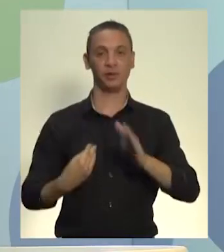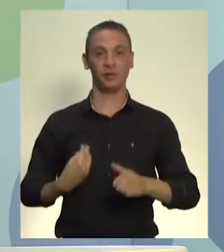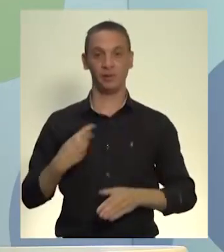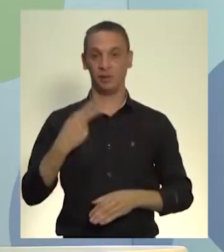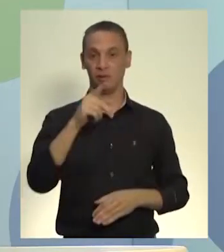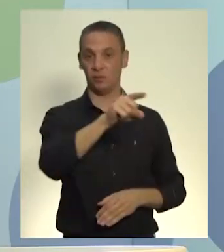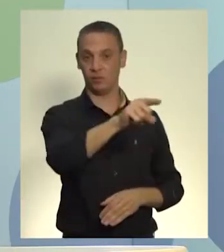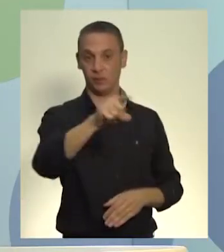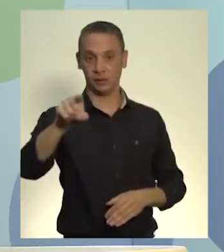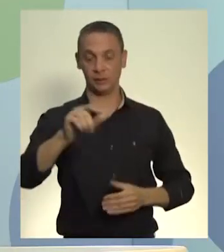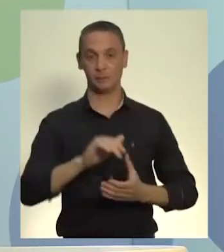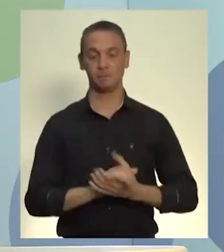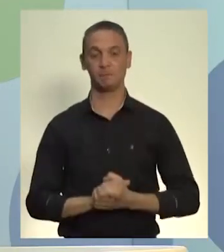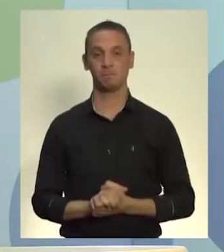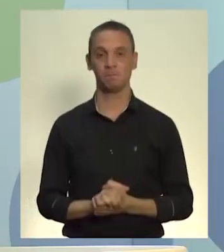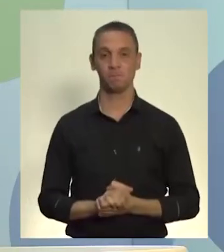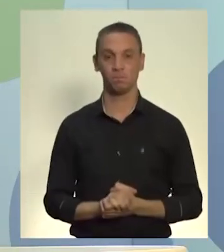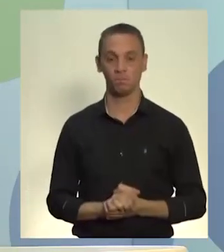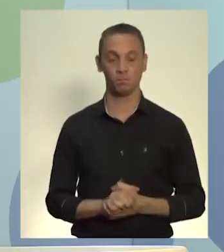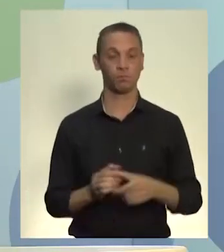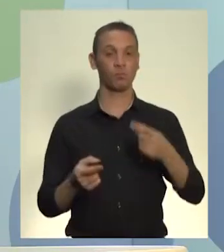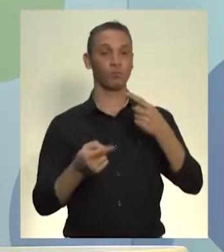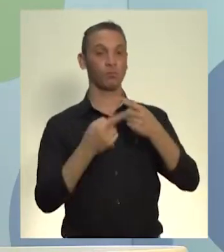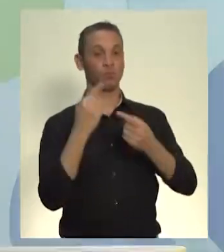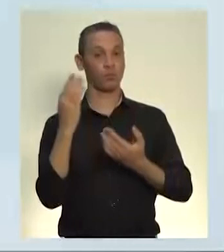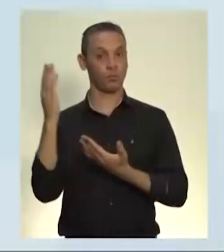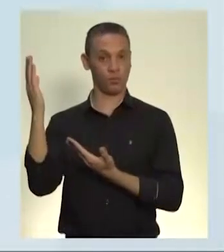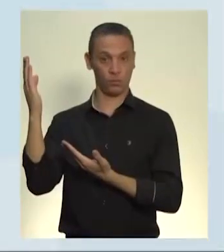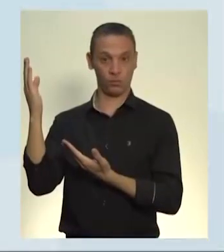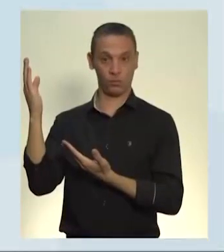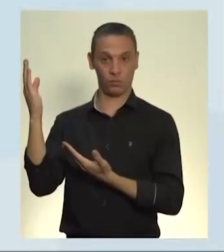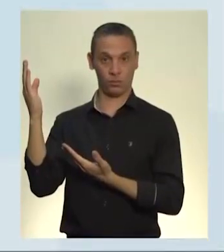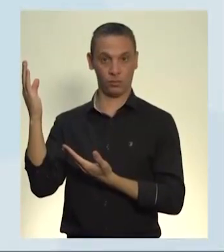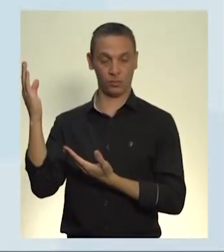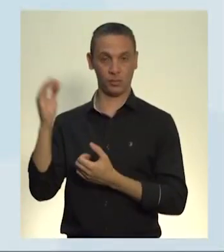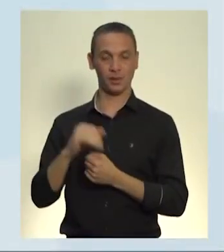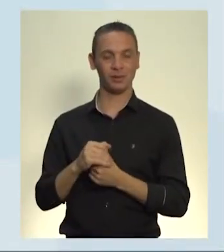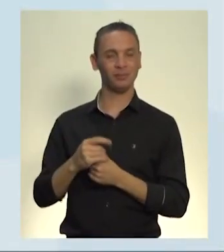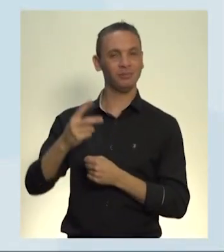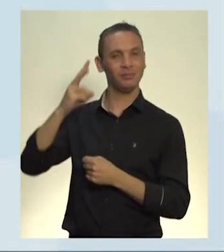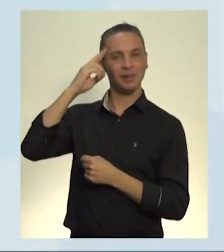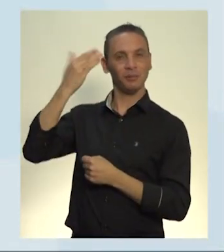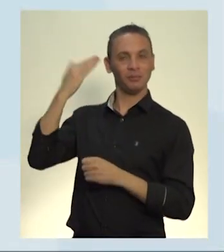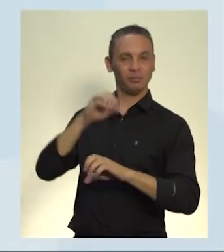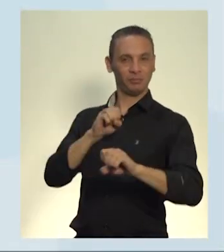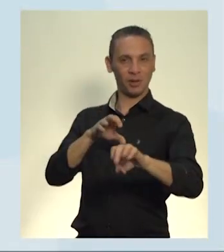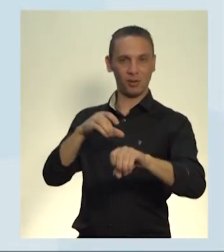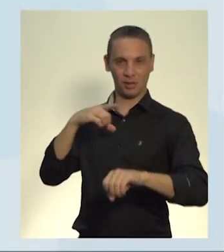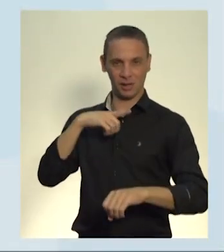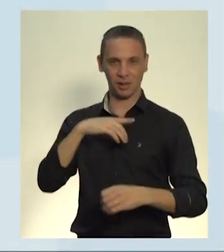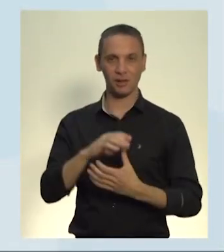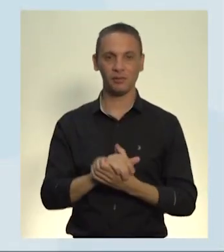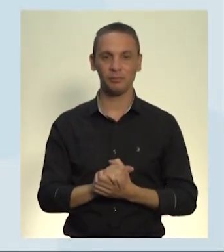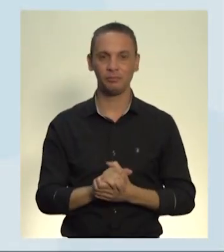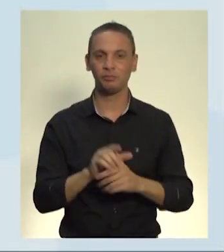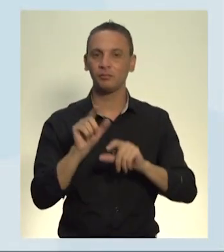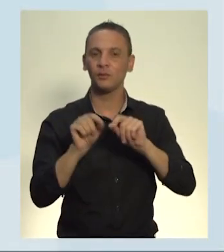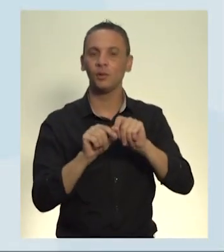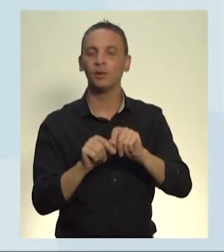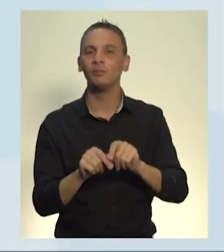vida. A primeira tela é sobre a primeira aula que a gente teve. Então, a primeira